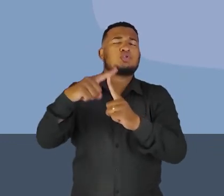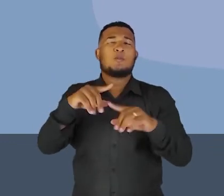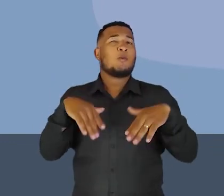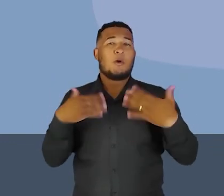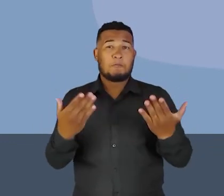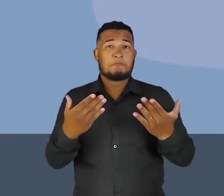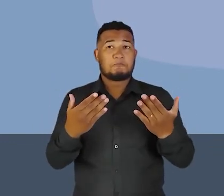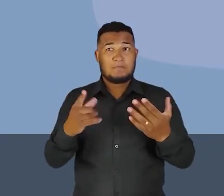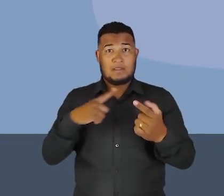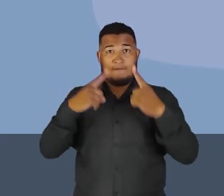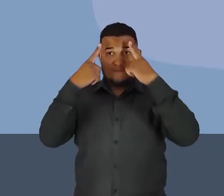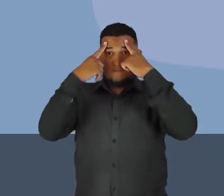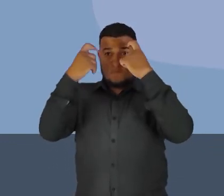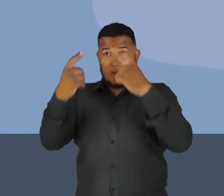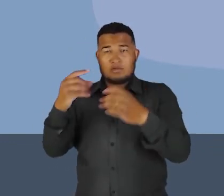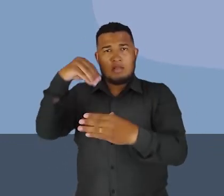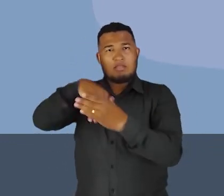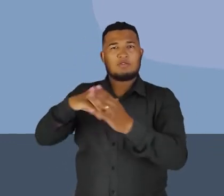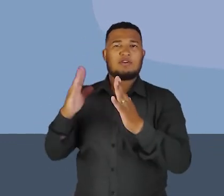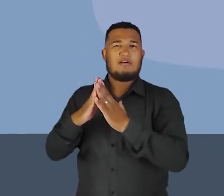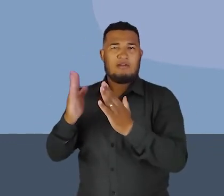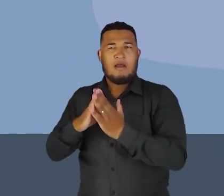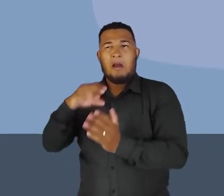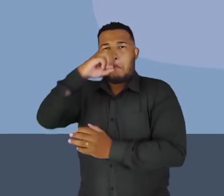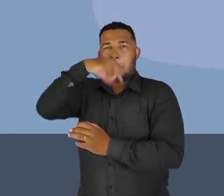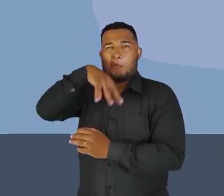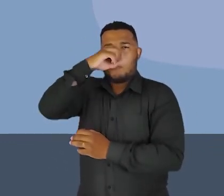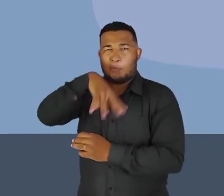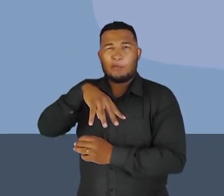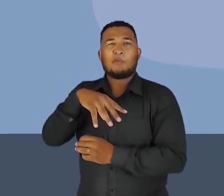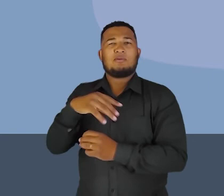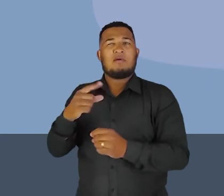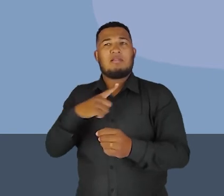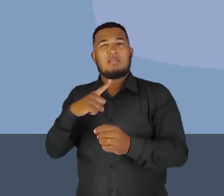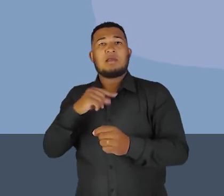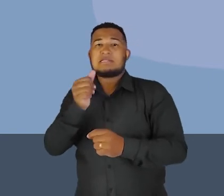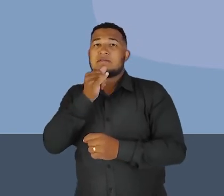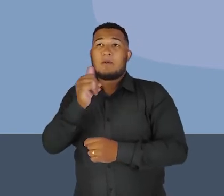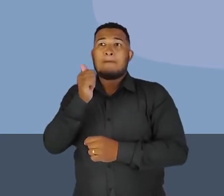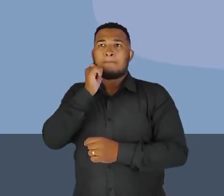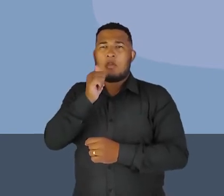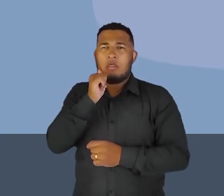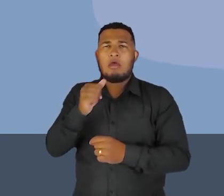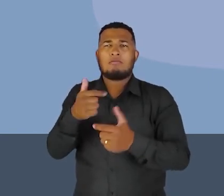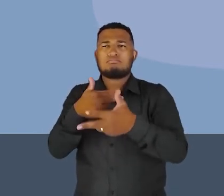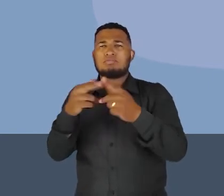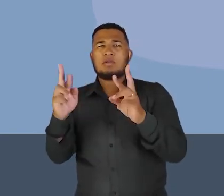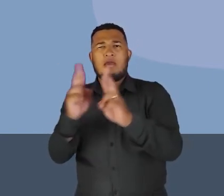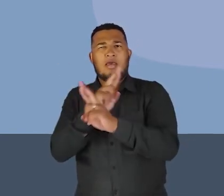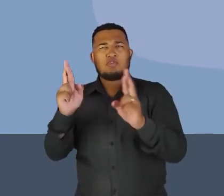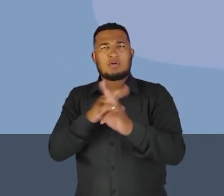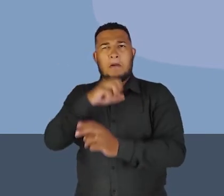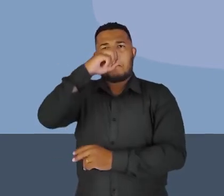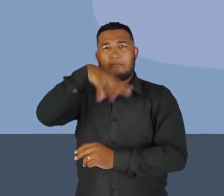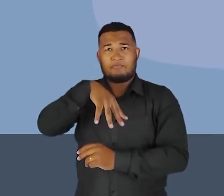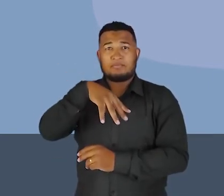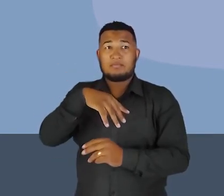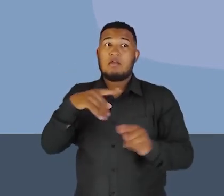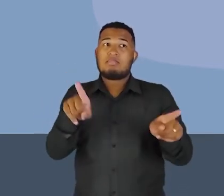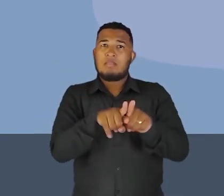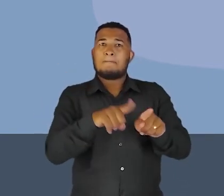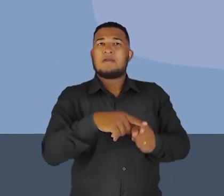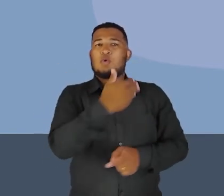violência doméstica, né? Muitos jovens, muitas mulheres aí em relacionamentos abusivos. A gente tem o Estado, que infelizmente